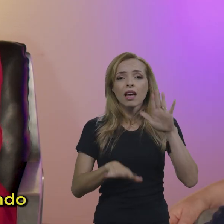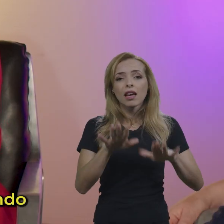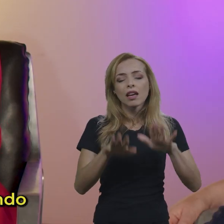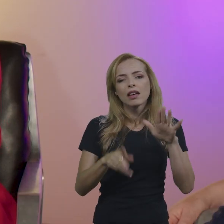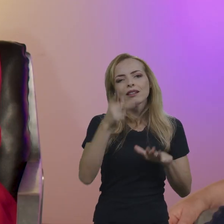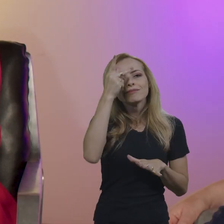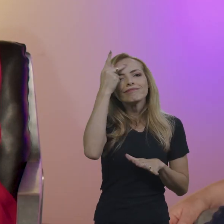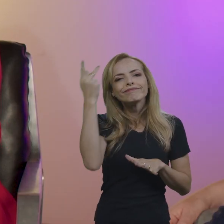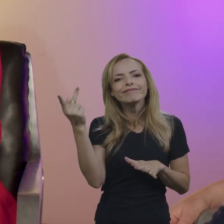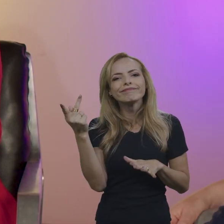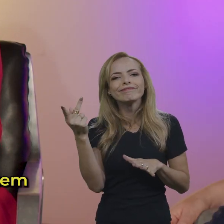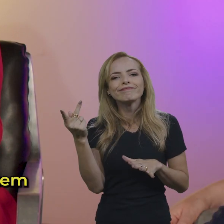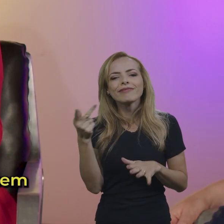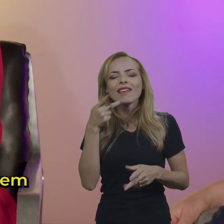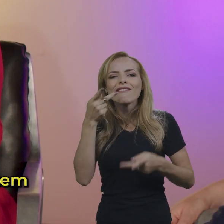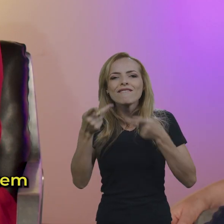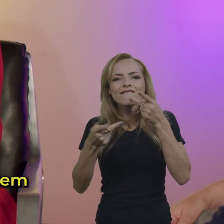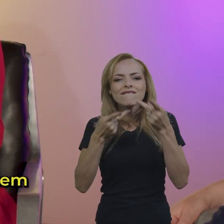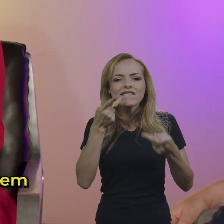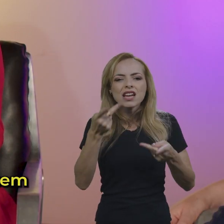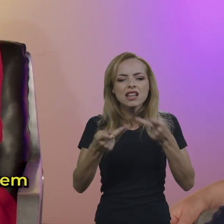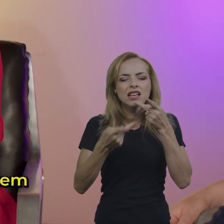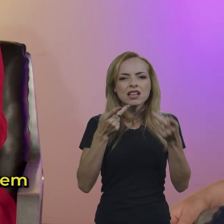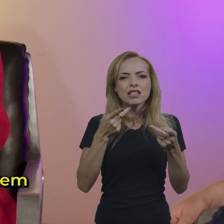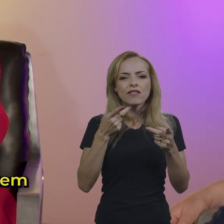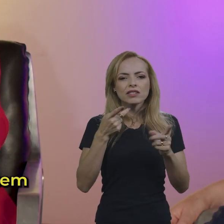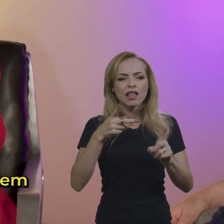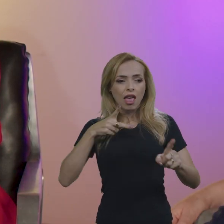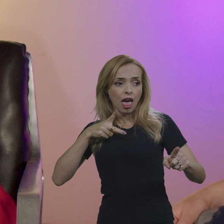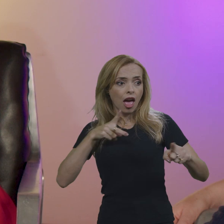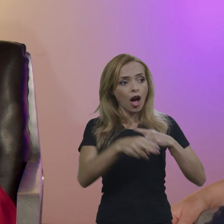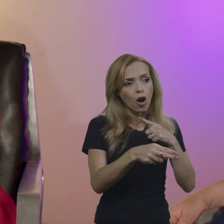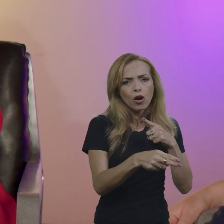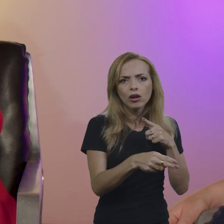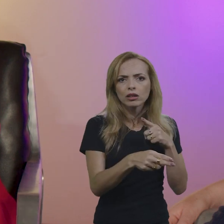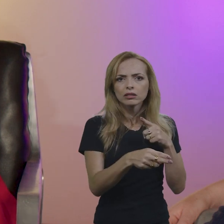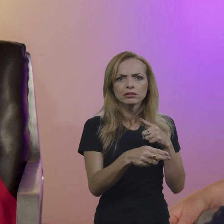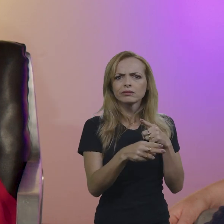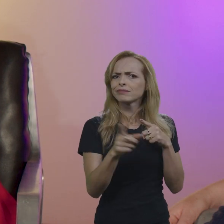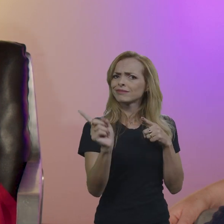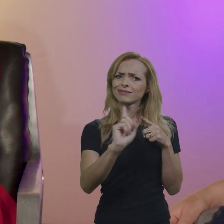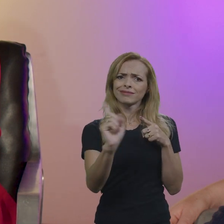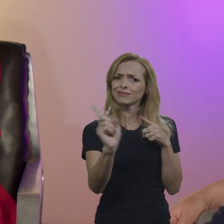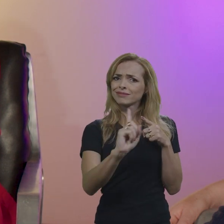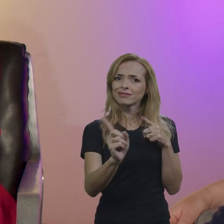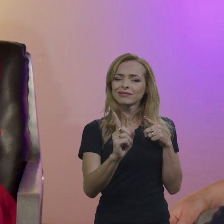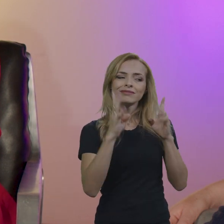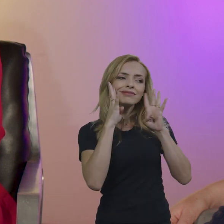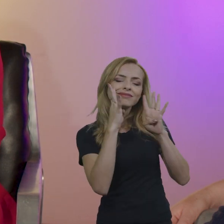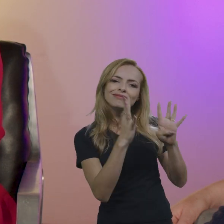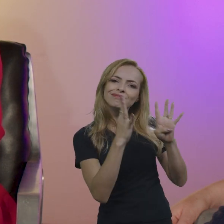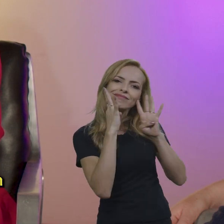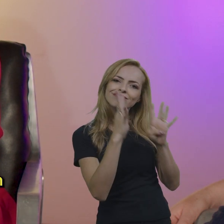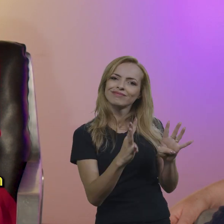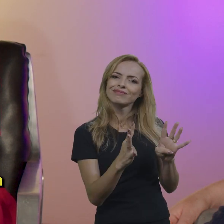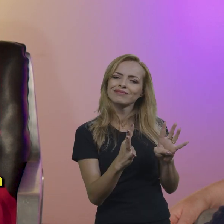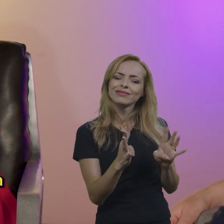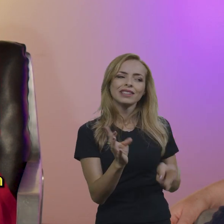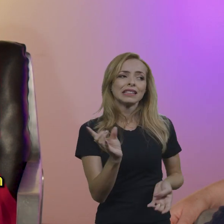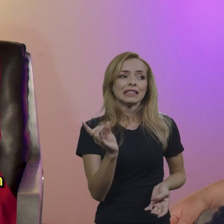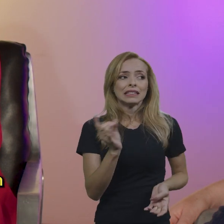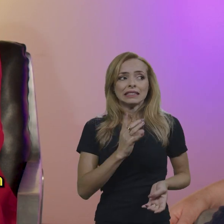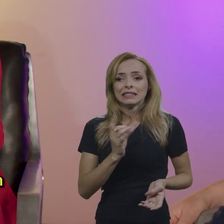te falando e você quer já dar opinião no que tem que falar, não, só escuta, né? E não